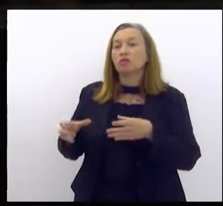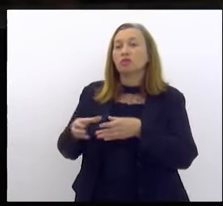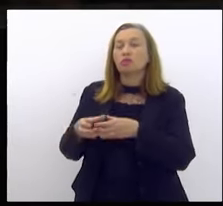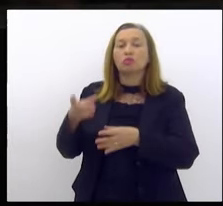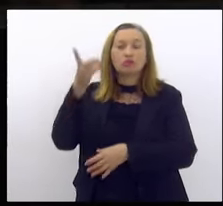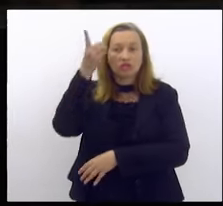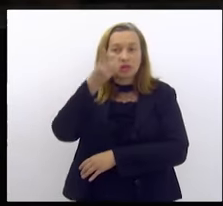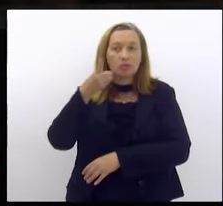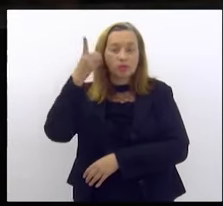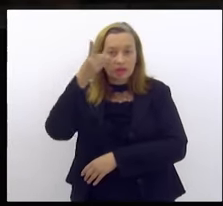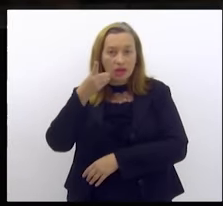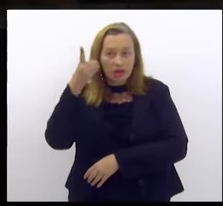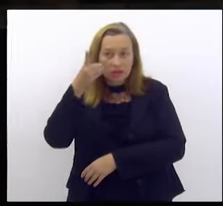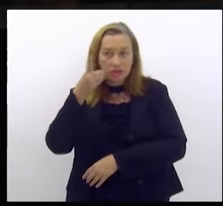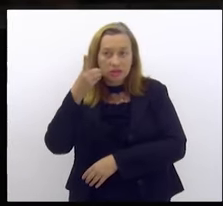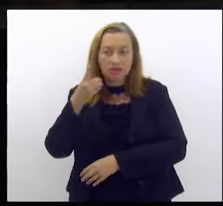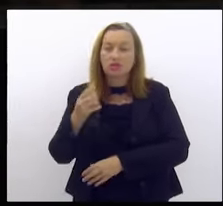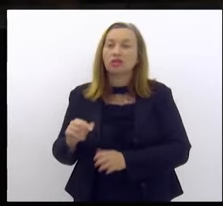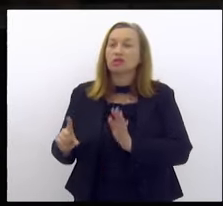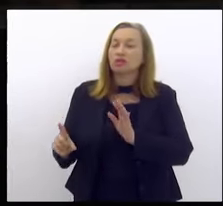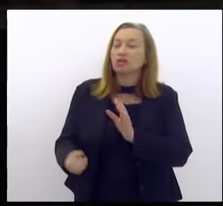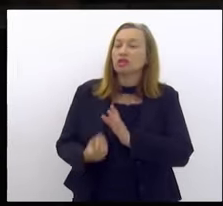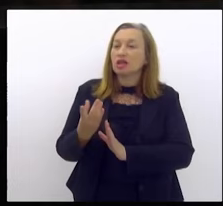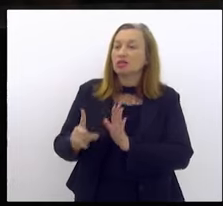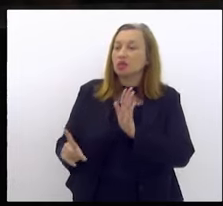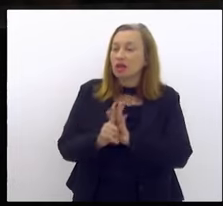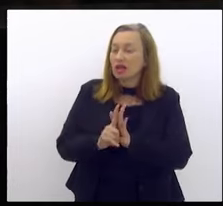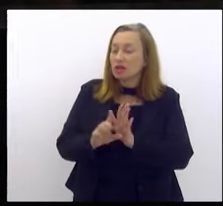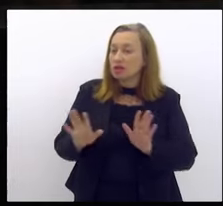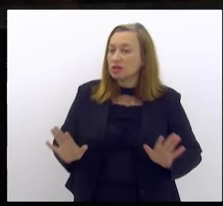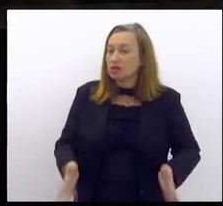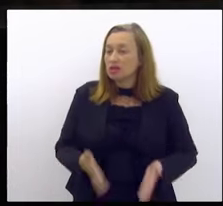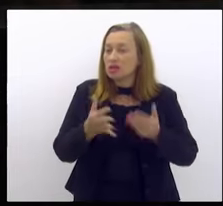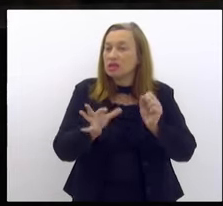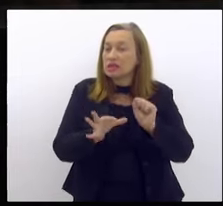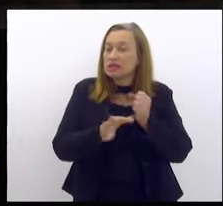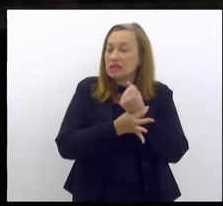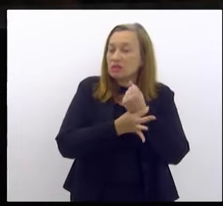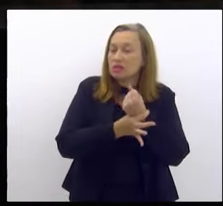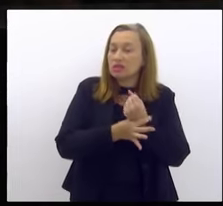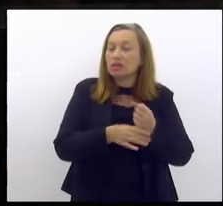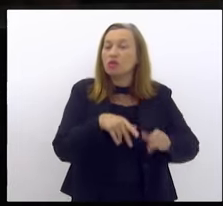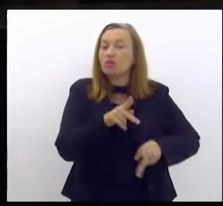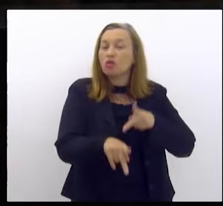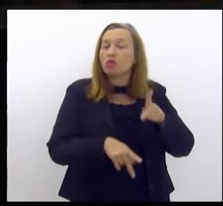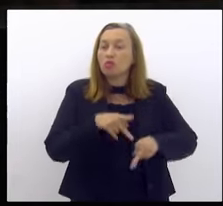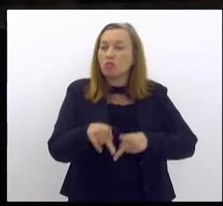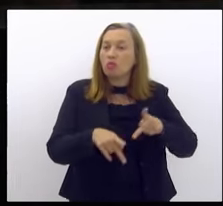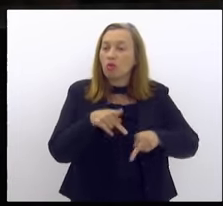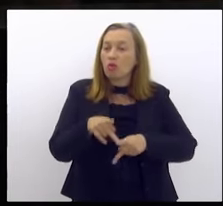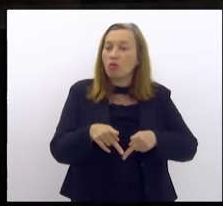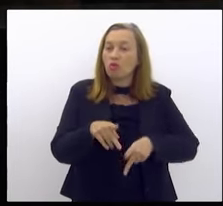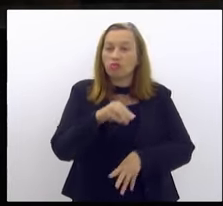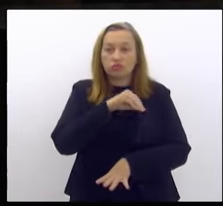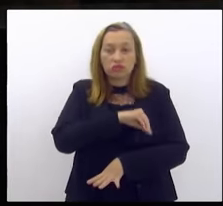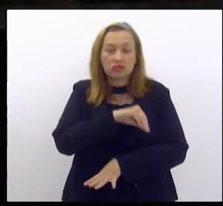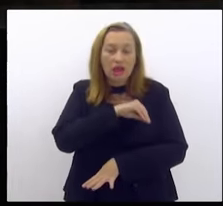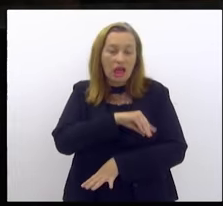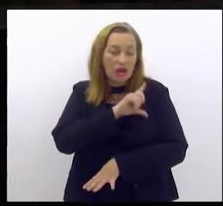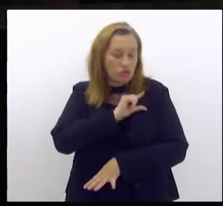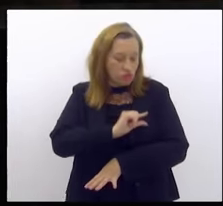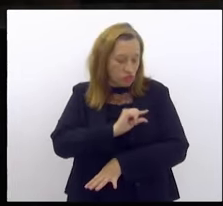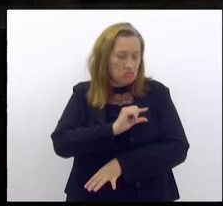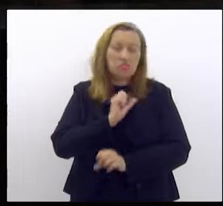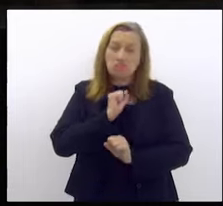e no fomento de leis e iniciativas que garanta aí à população uma renda mínima que